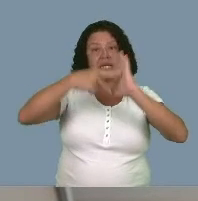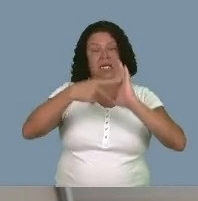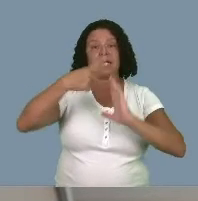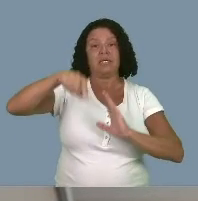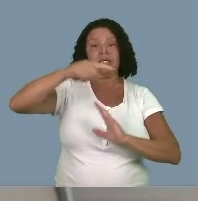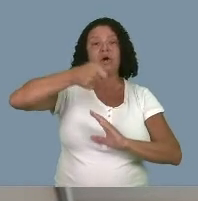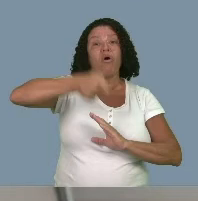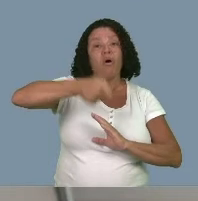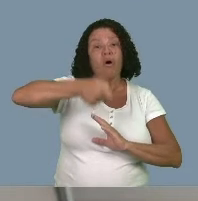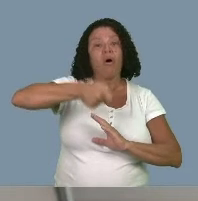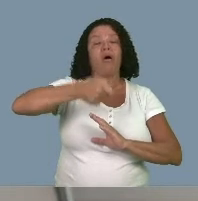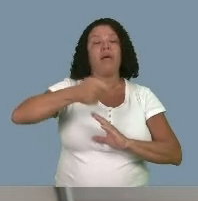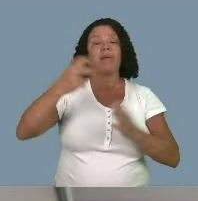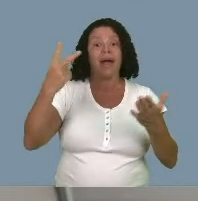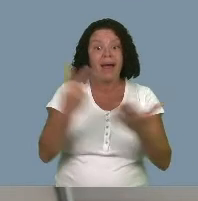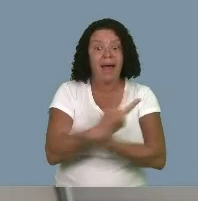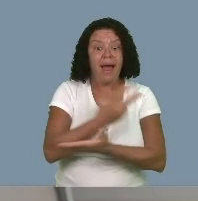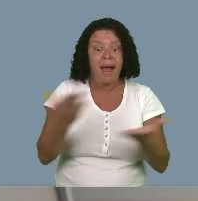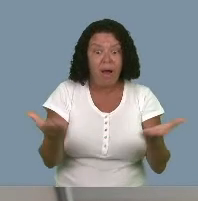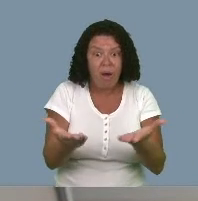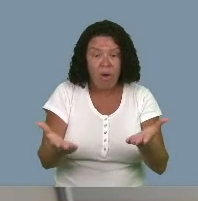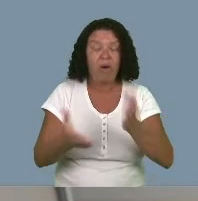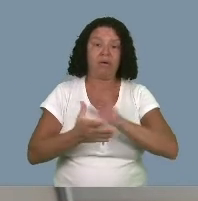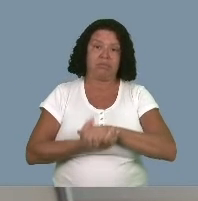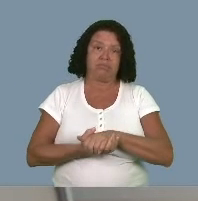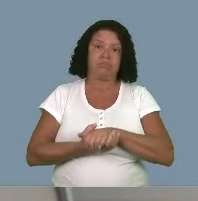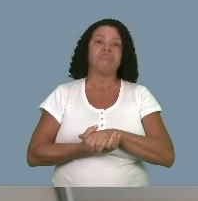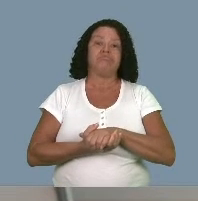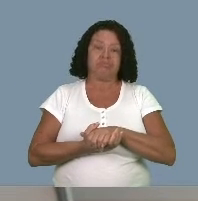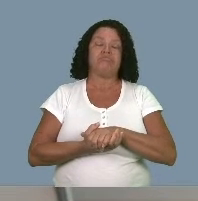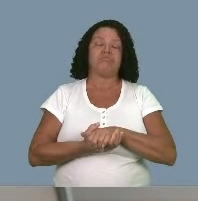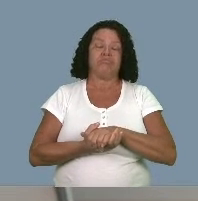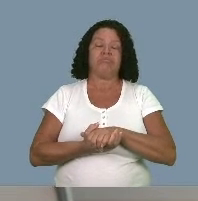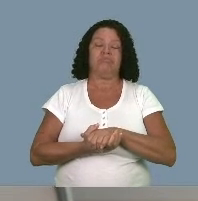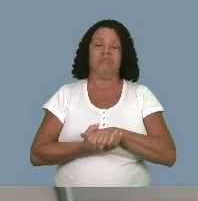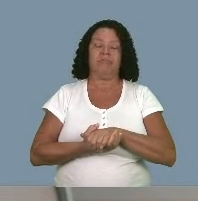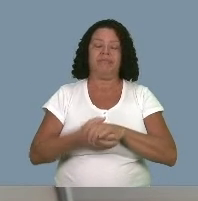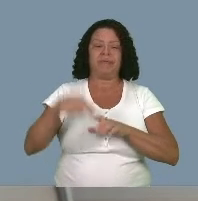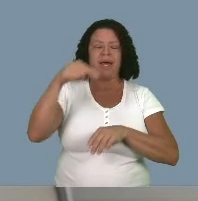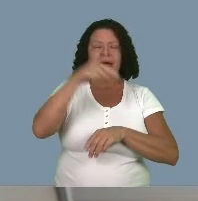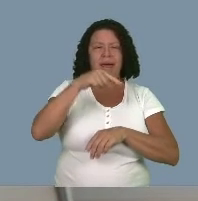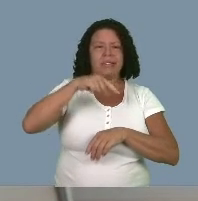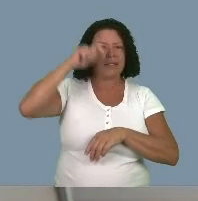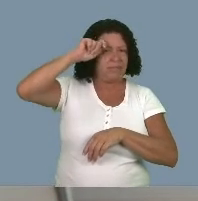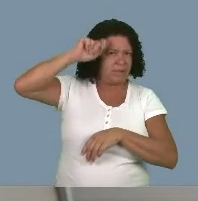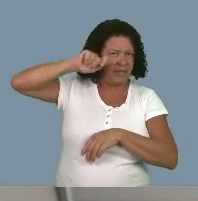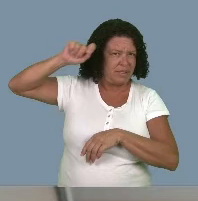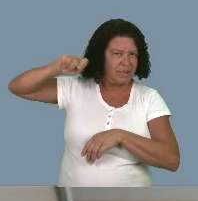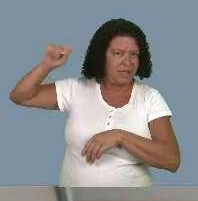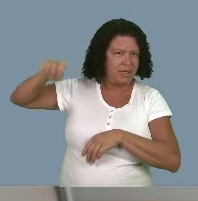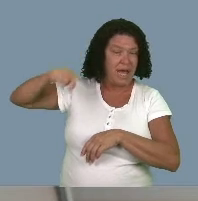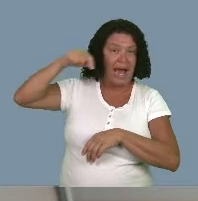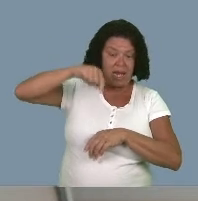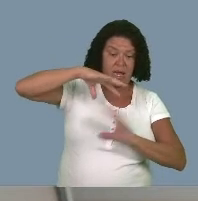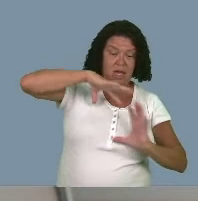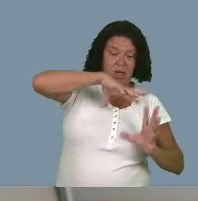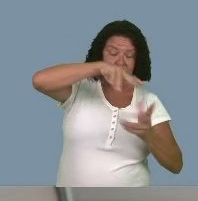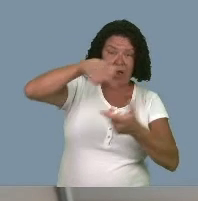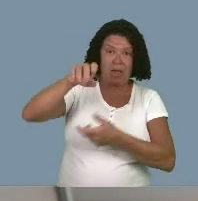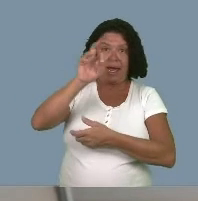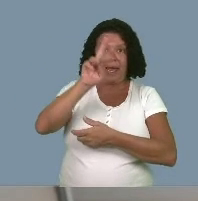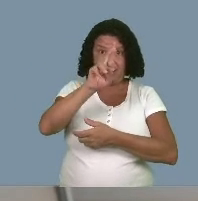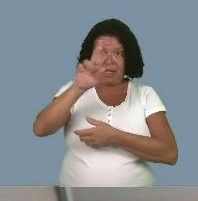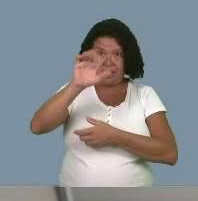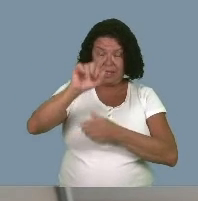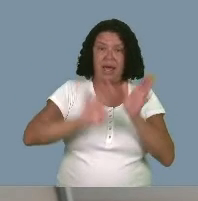obrigados a resgatá-los agora. Como a gente vai ver ao longo da psicografia, o planeta de